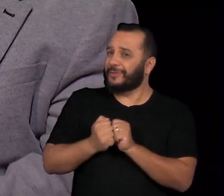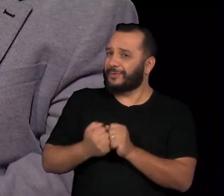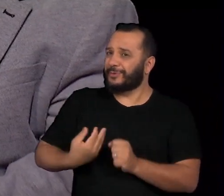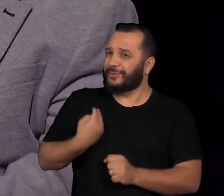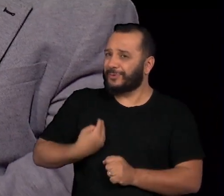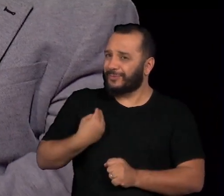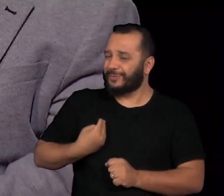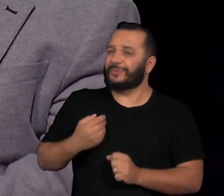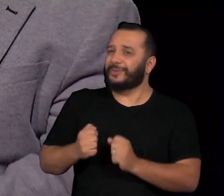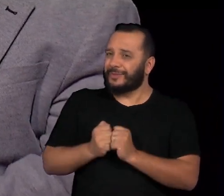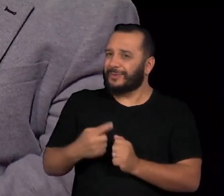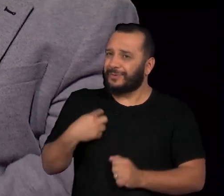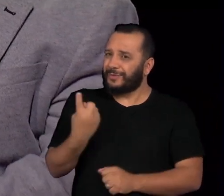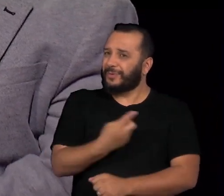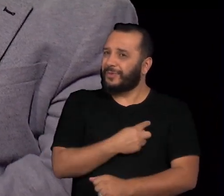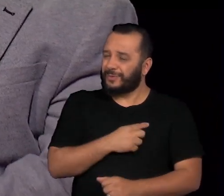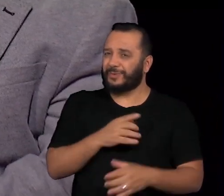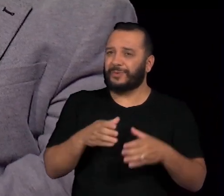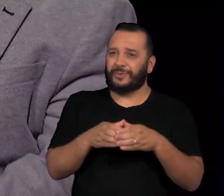brincante